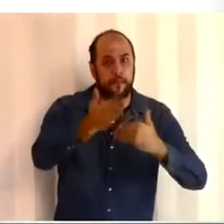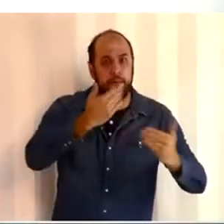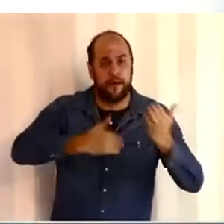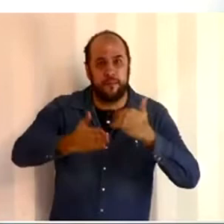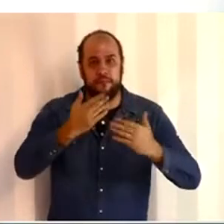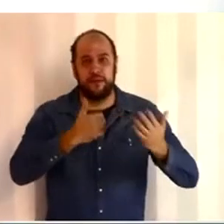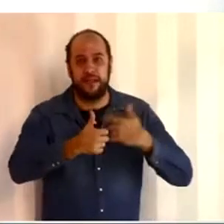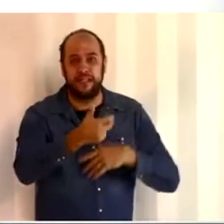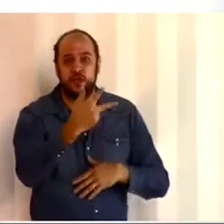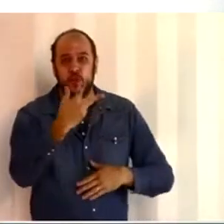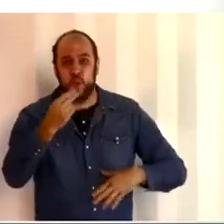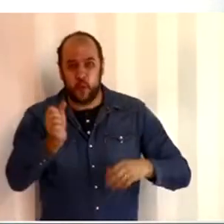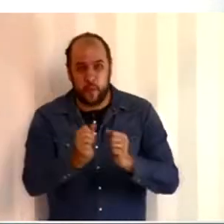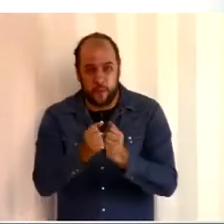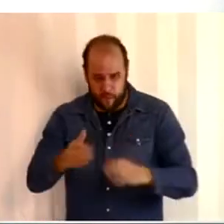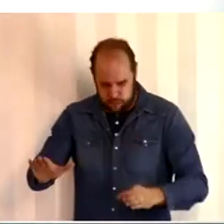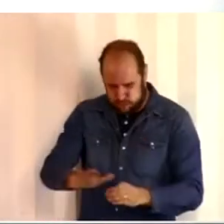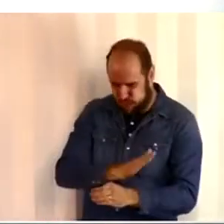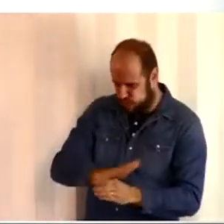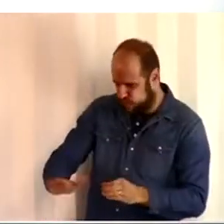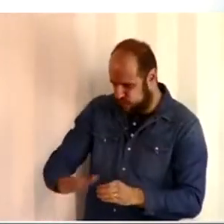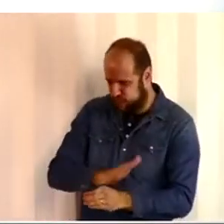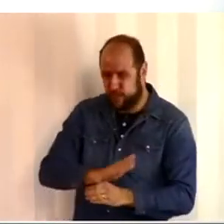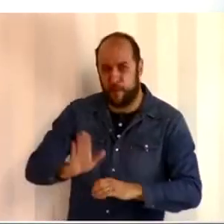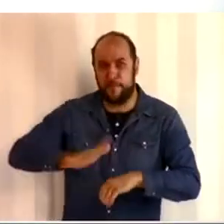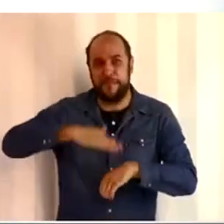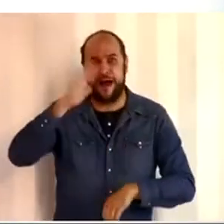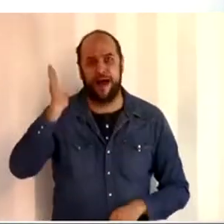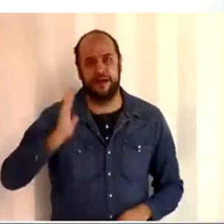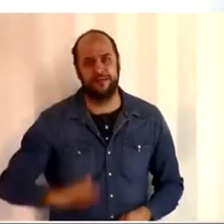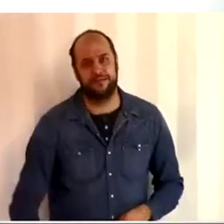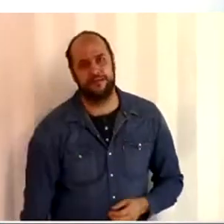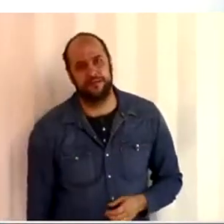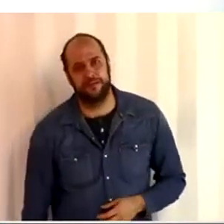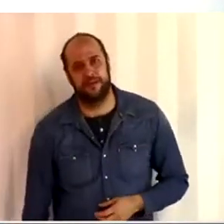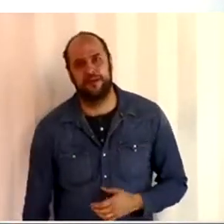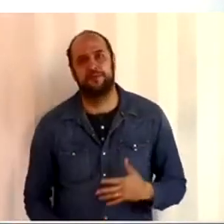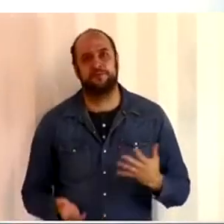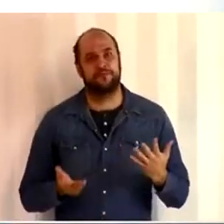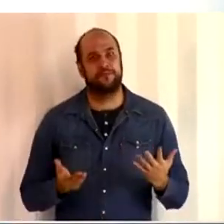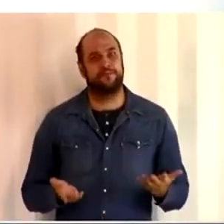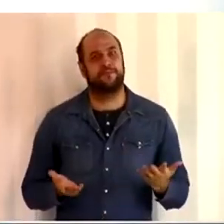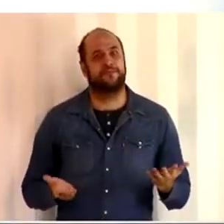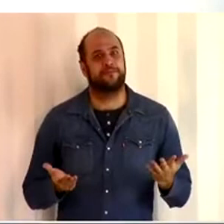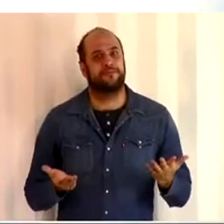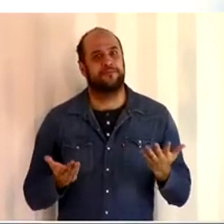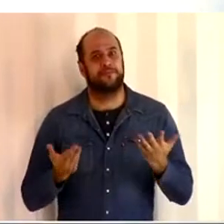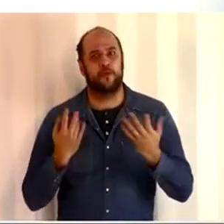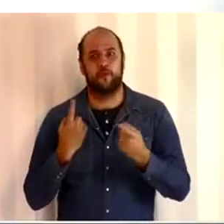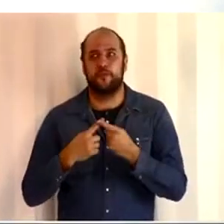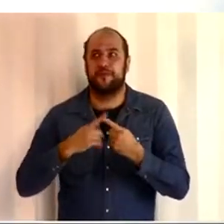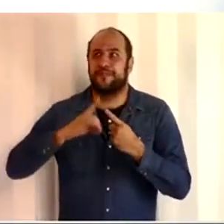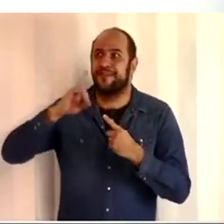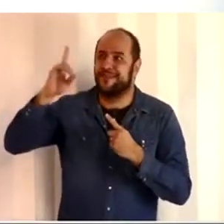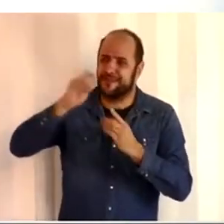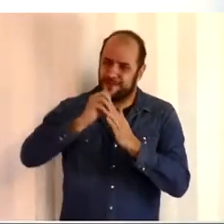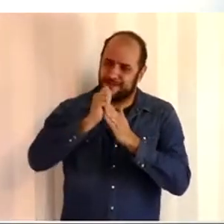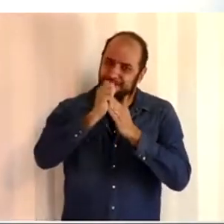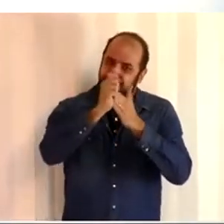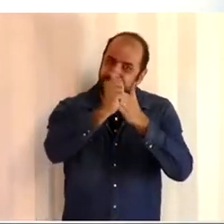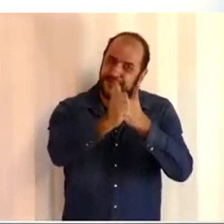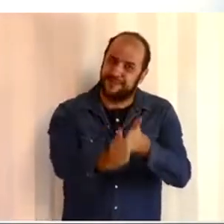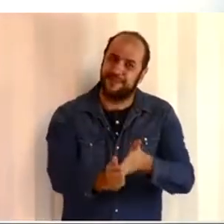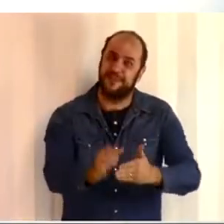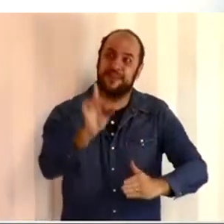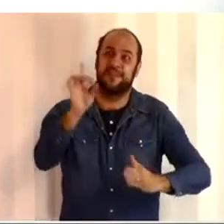cada apóstolo, com pedaços de pão. Porque Deus que conduz a história. Mas o que Deus quer de nós?